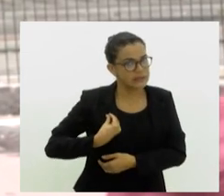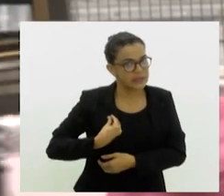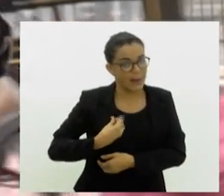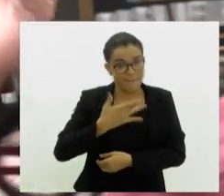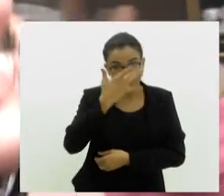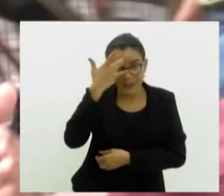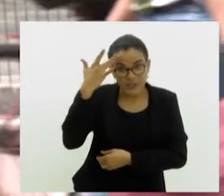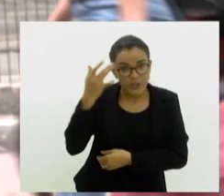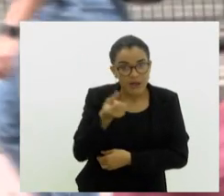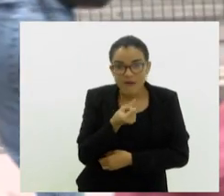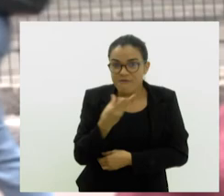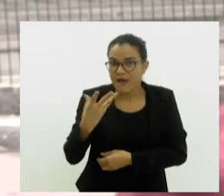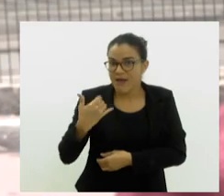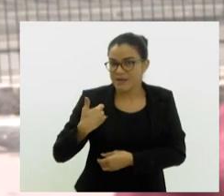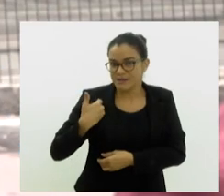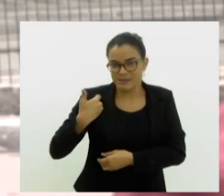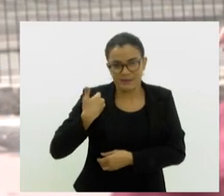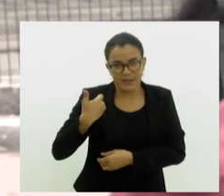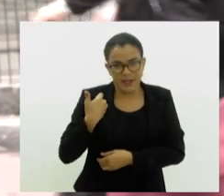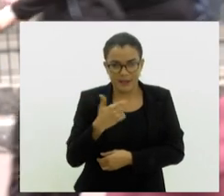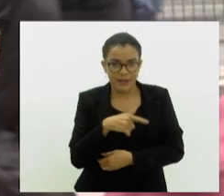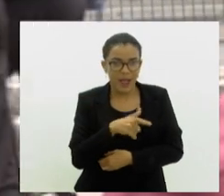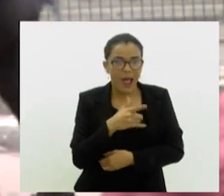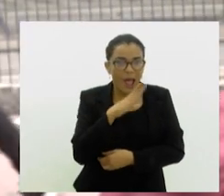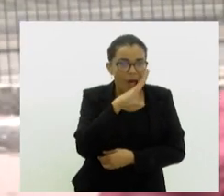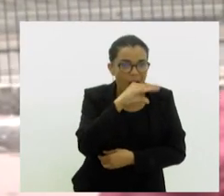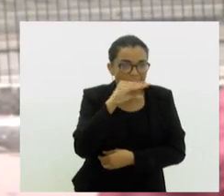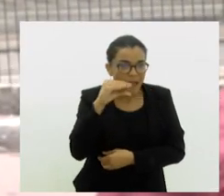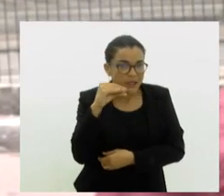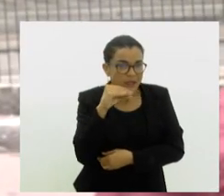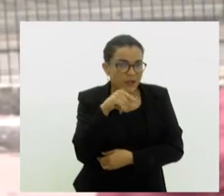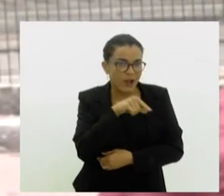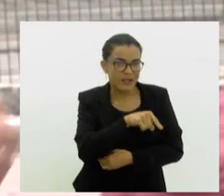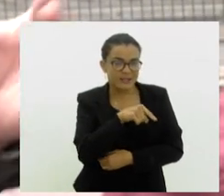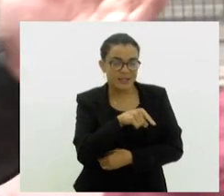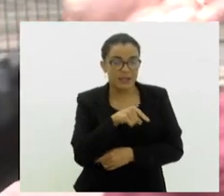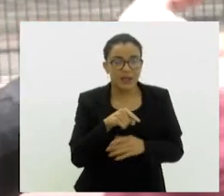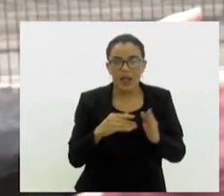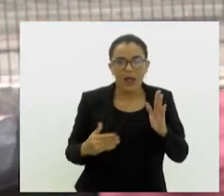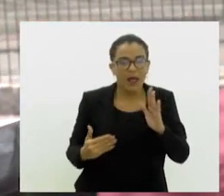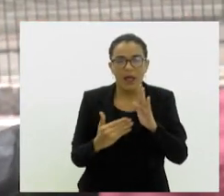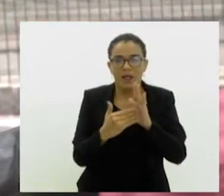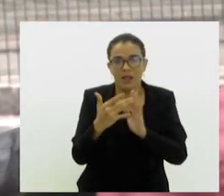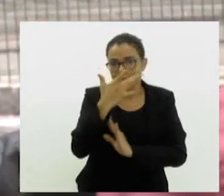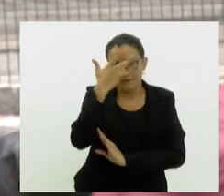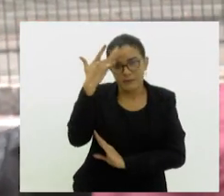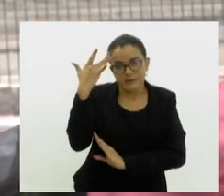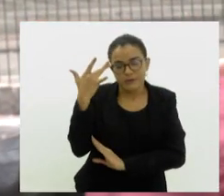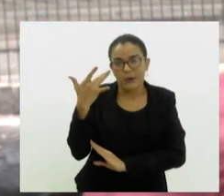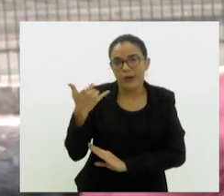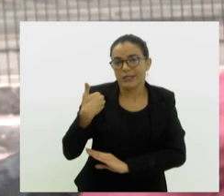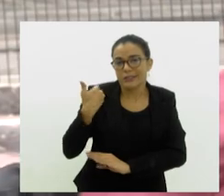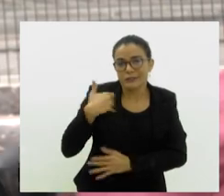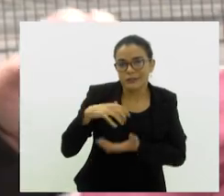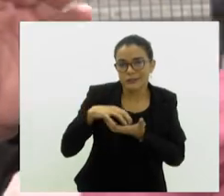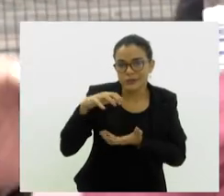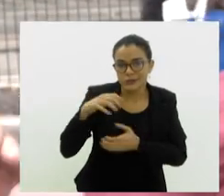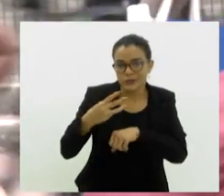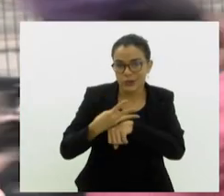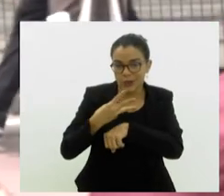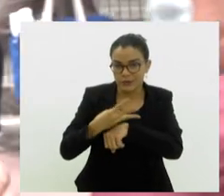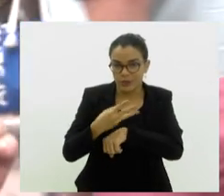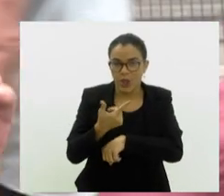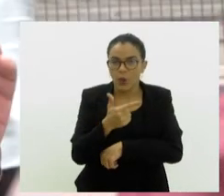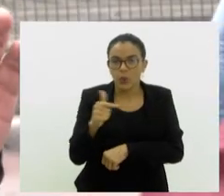de vários tipos de idade. A gente encontra de adolescentes com síndrome do impostor até pessoas já idosos. Não existe